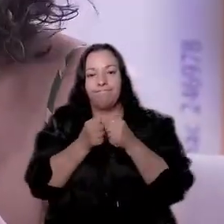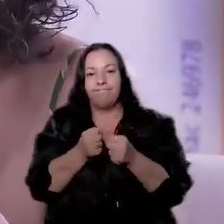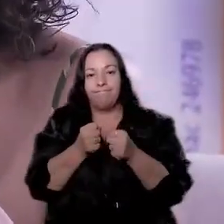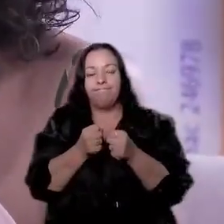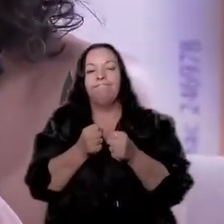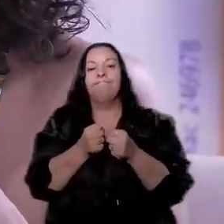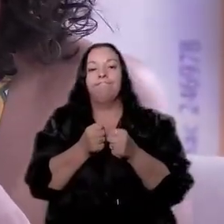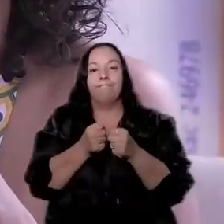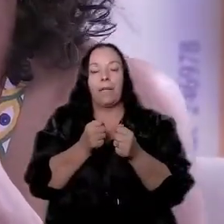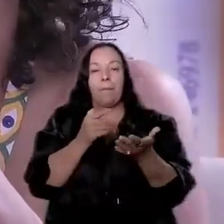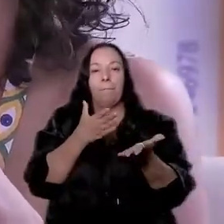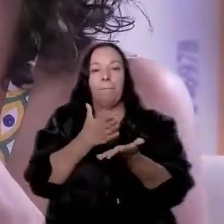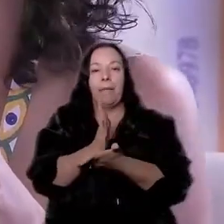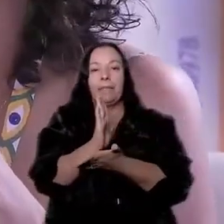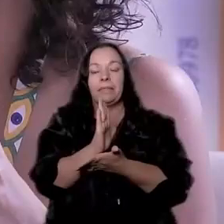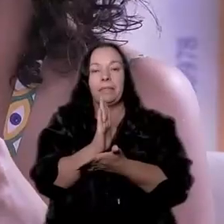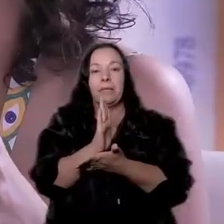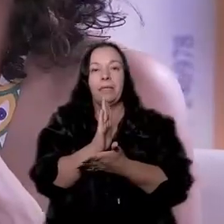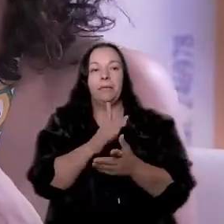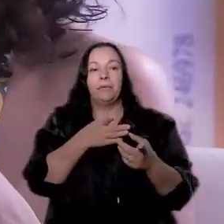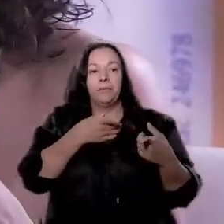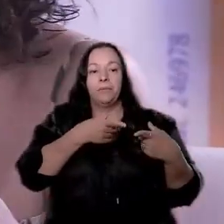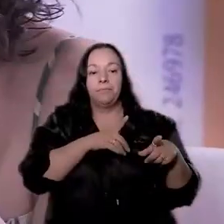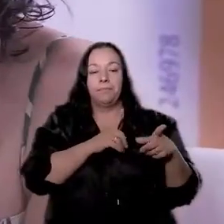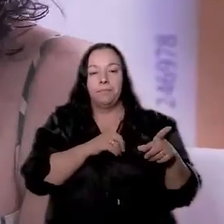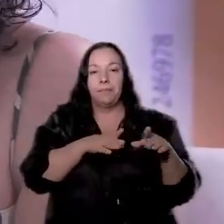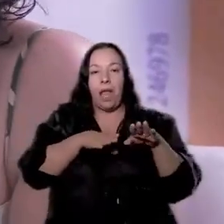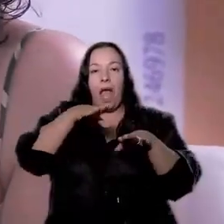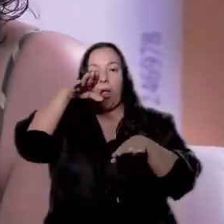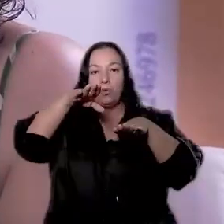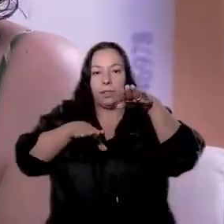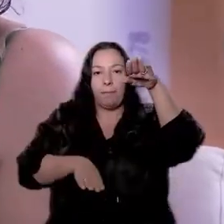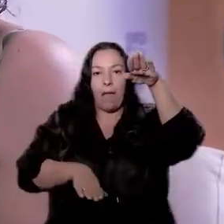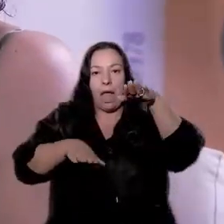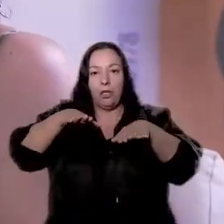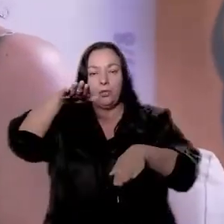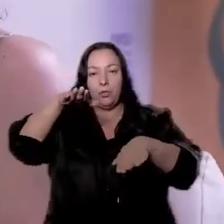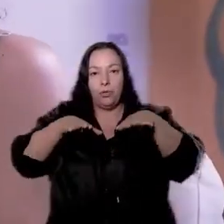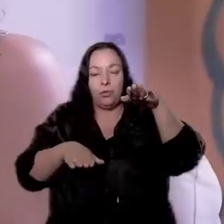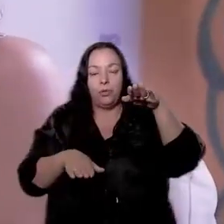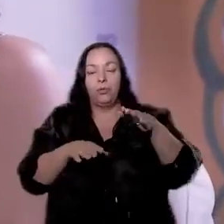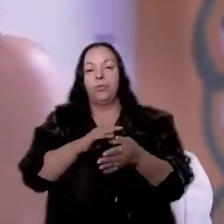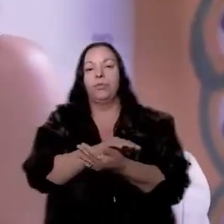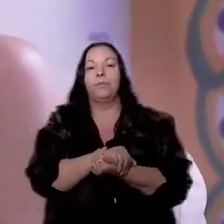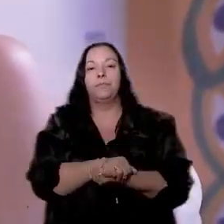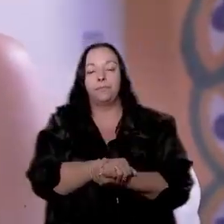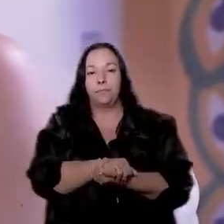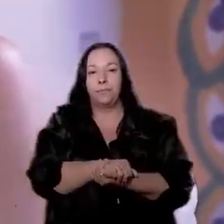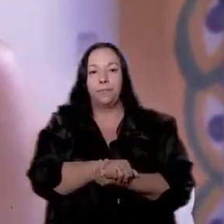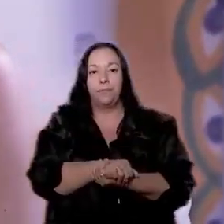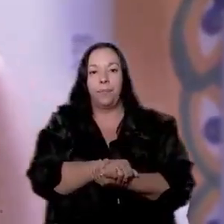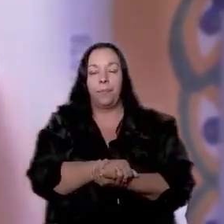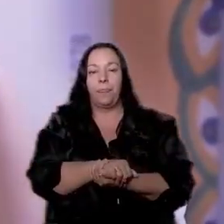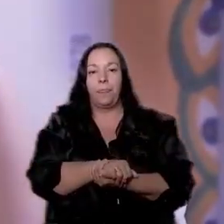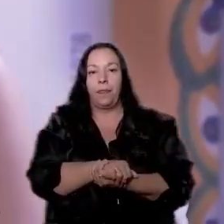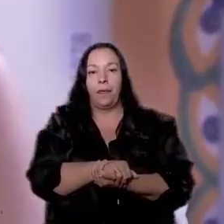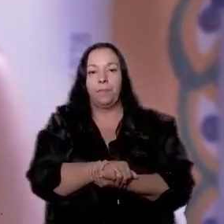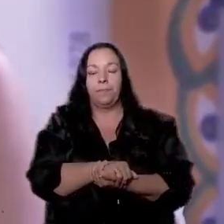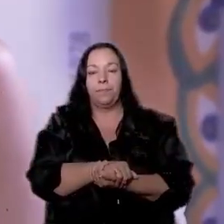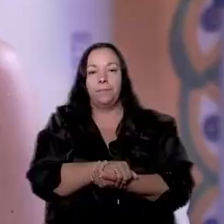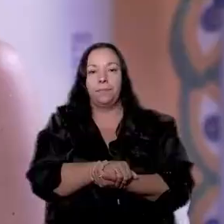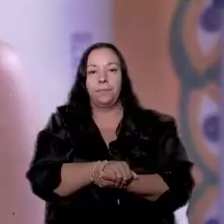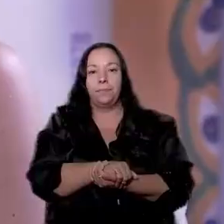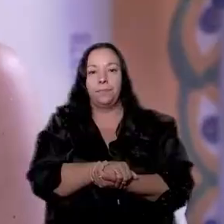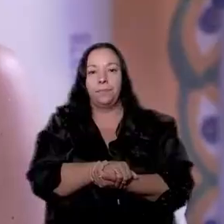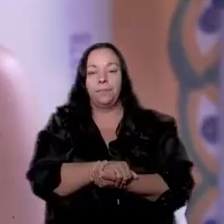vem sempre passando por ataques, por altos e baixos, por muitas vezes tentaram, né, e às vezes ainda